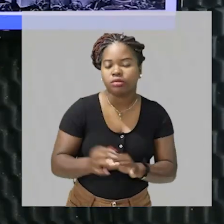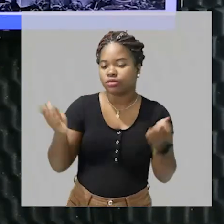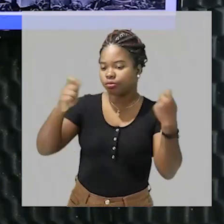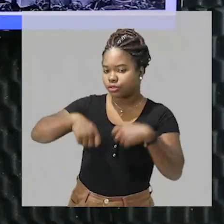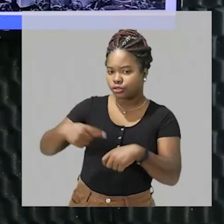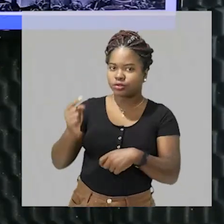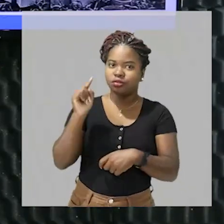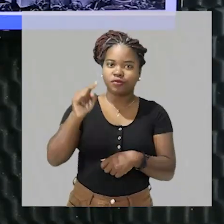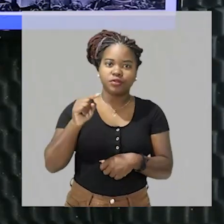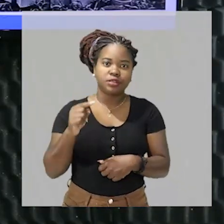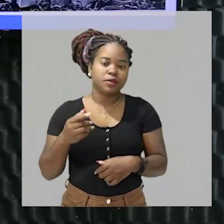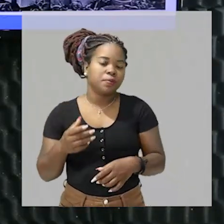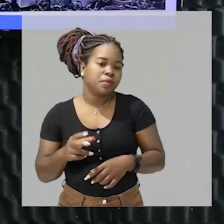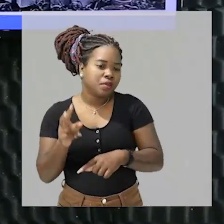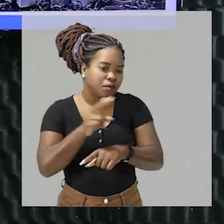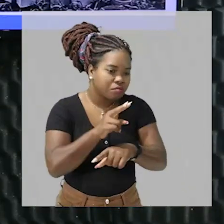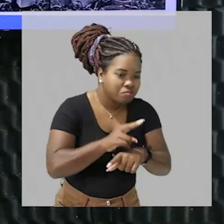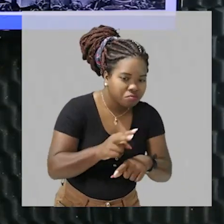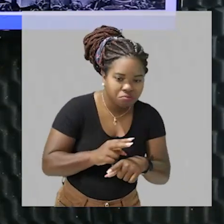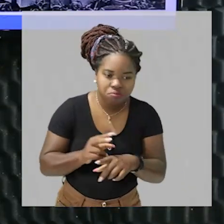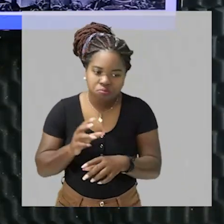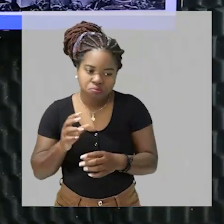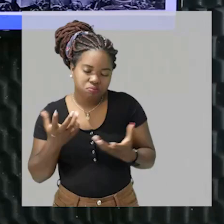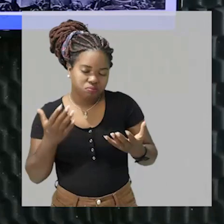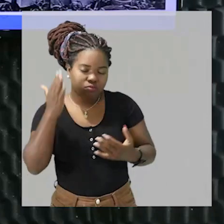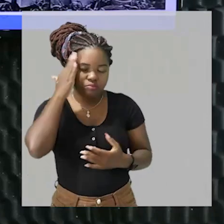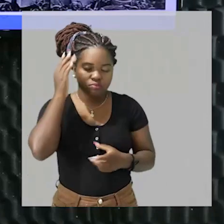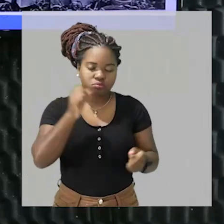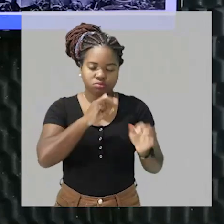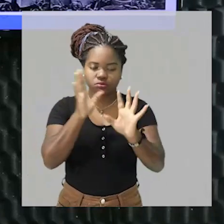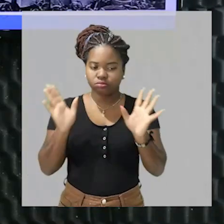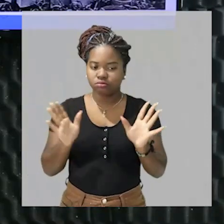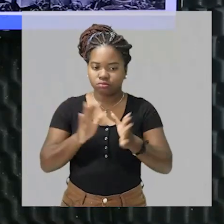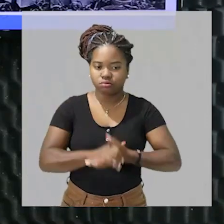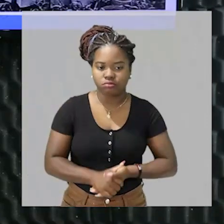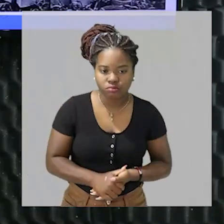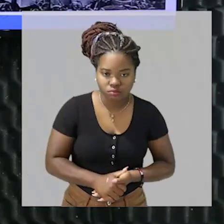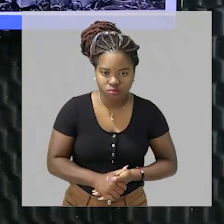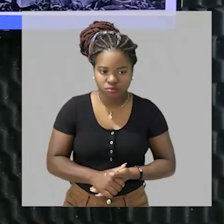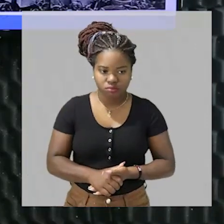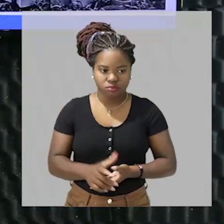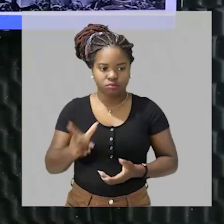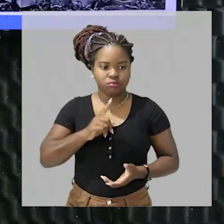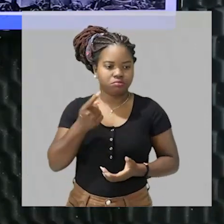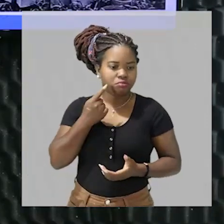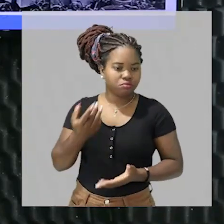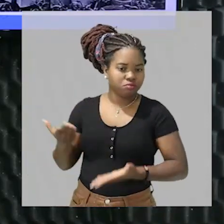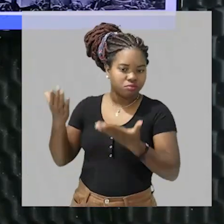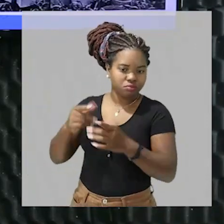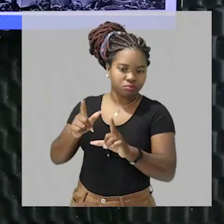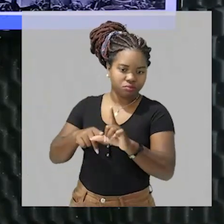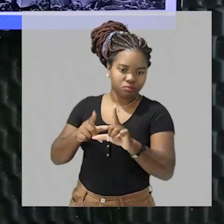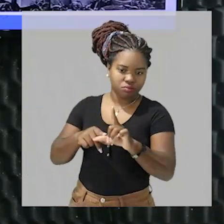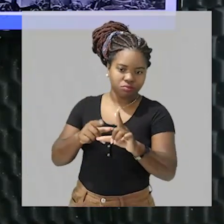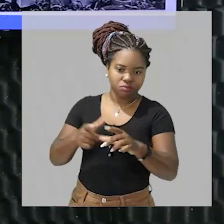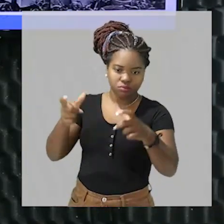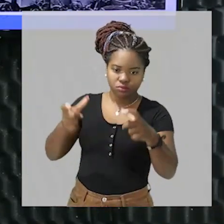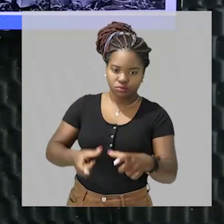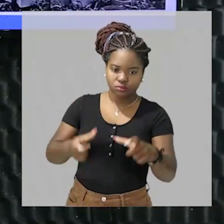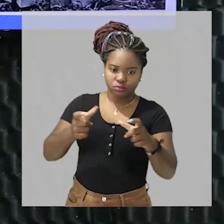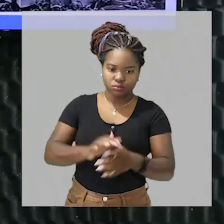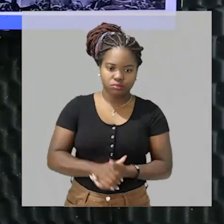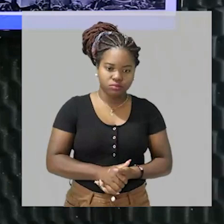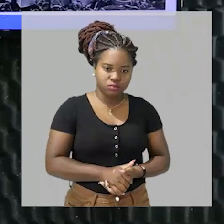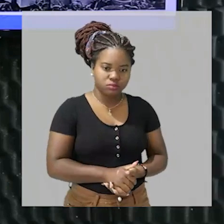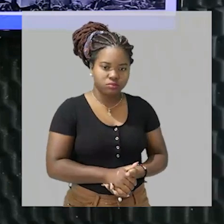obra. E aí, nesse caso, a origem da obra de arte da Marilá Dardot tinha essas letras bem aqui, o local, né,